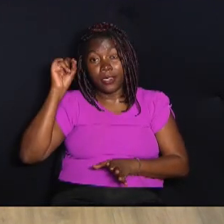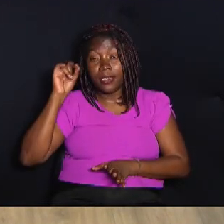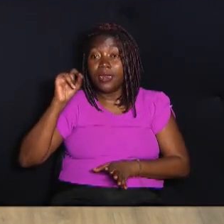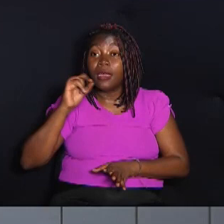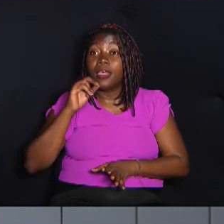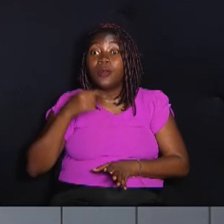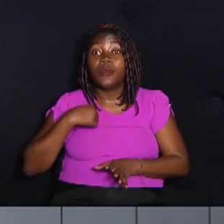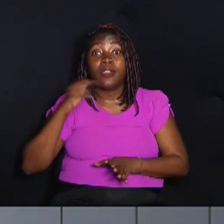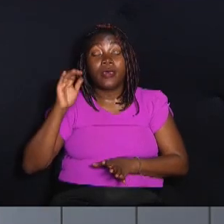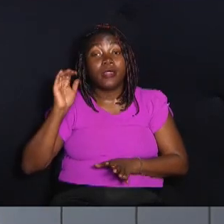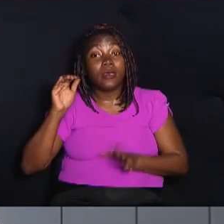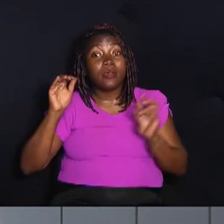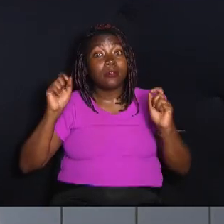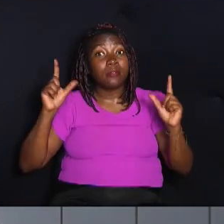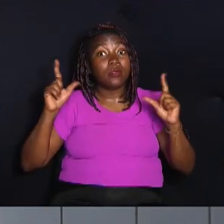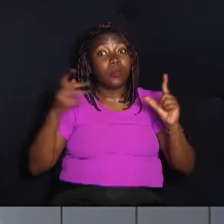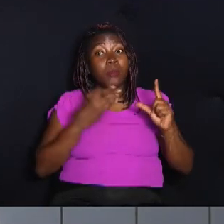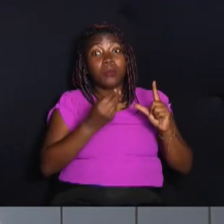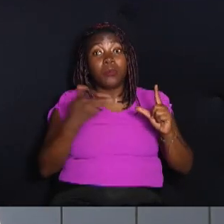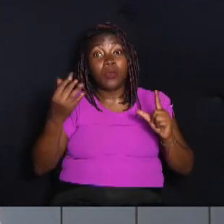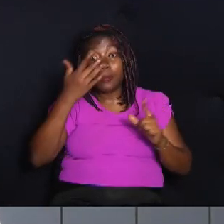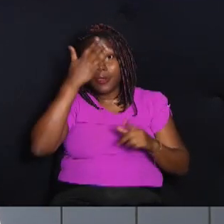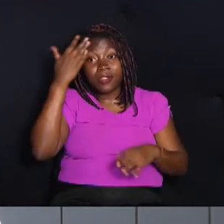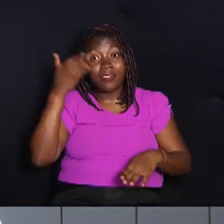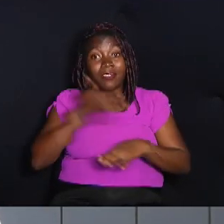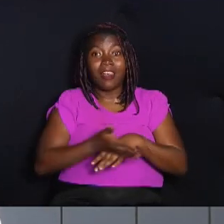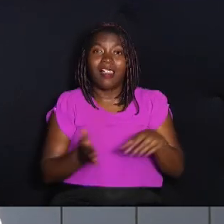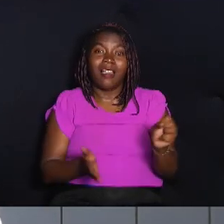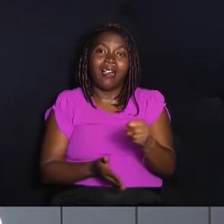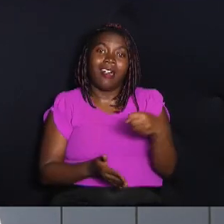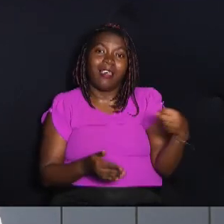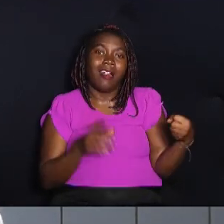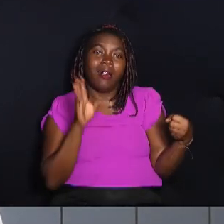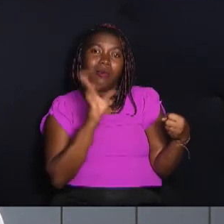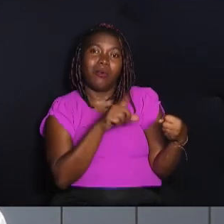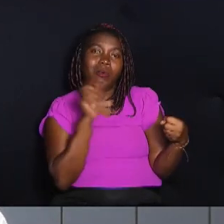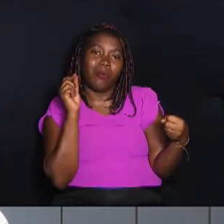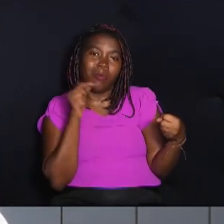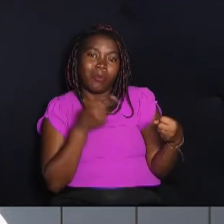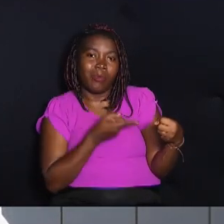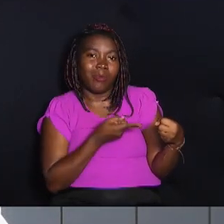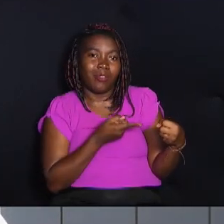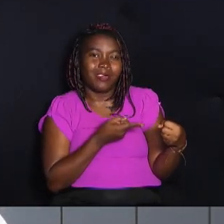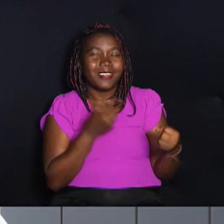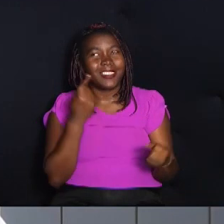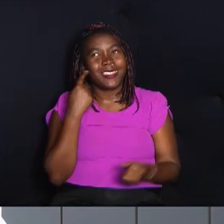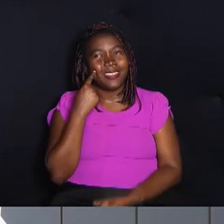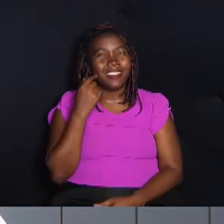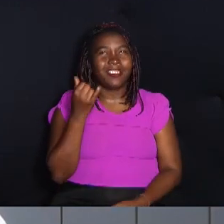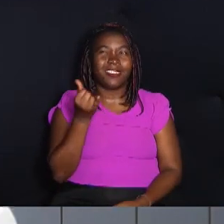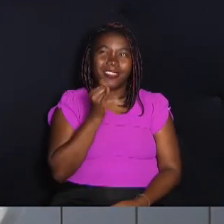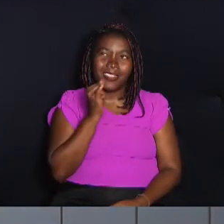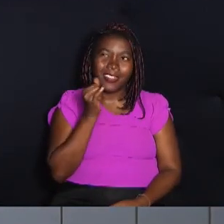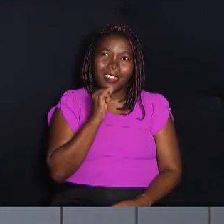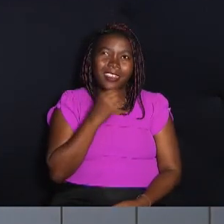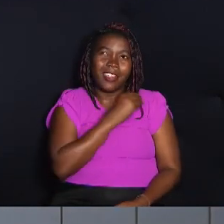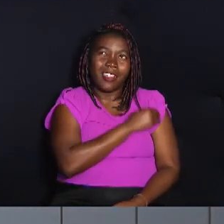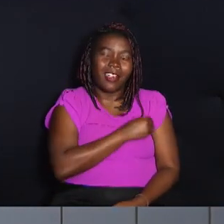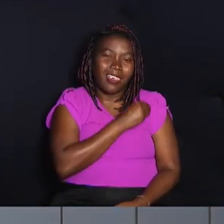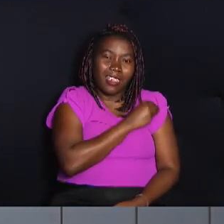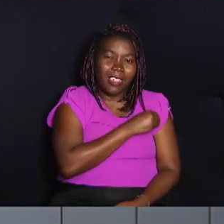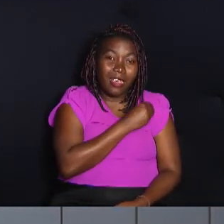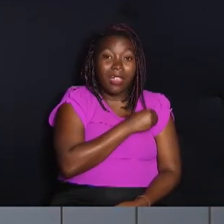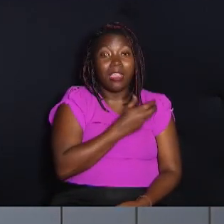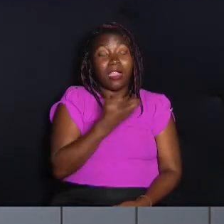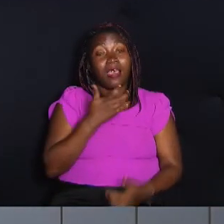muitas vezes as pessoas vão para o álcool. Sim. Né? Então, mano, eu vou tomar um uísque, eu vou beber uma cerveja. relaxadinha, né? Relaxar um pouco. E